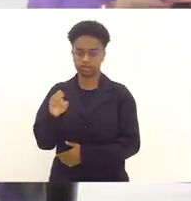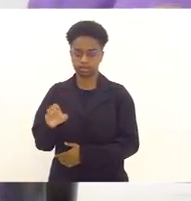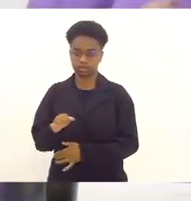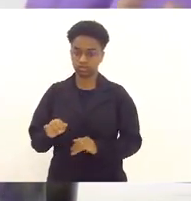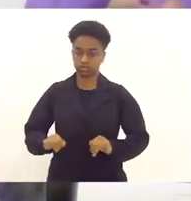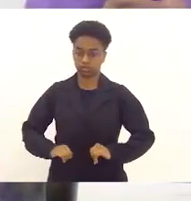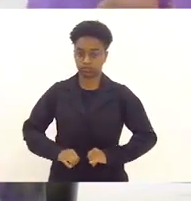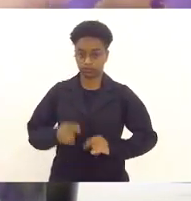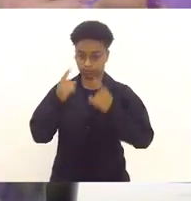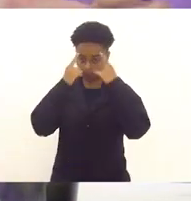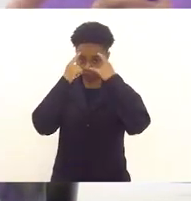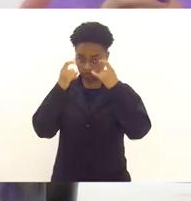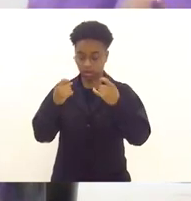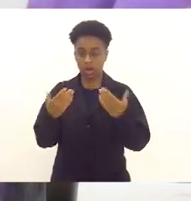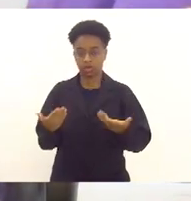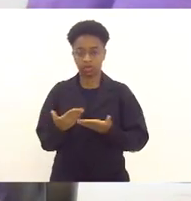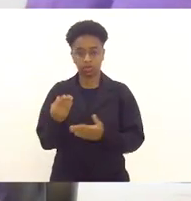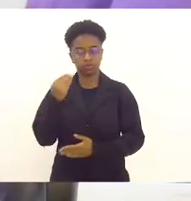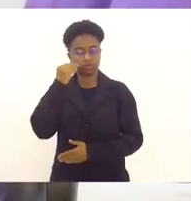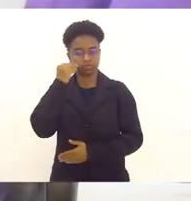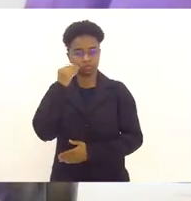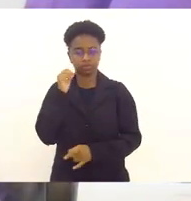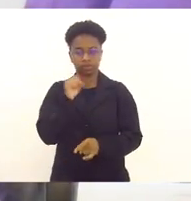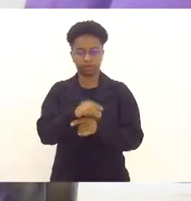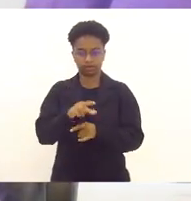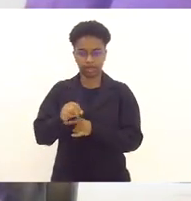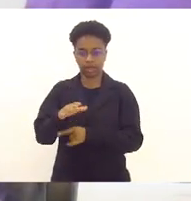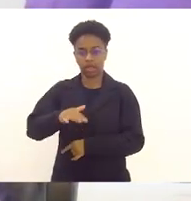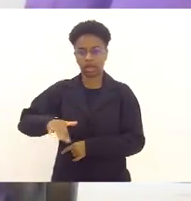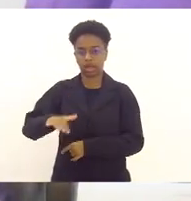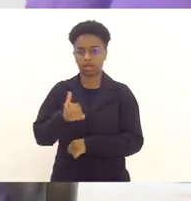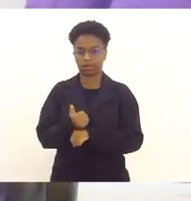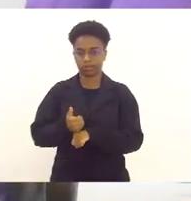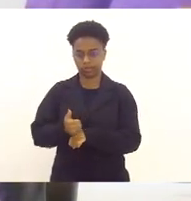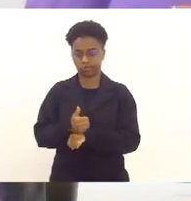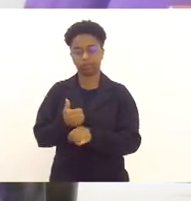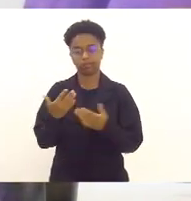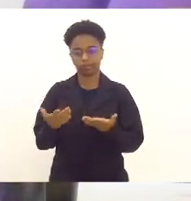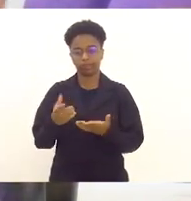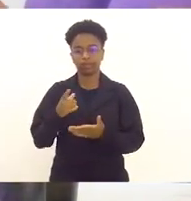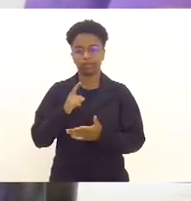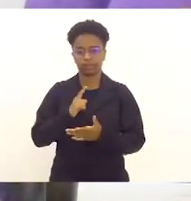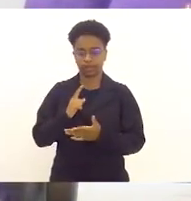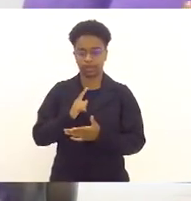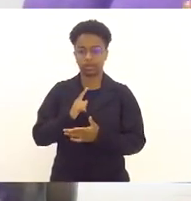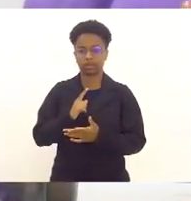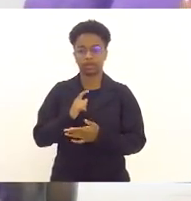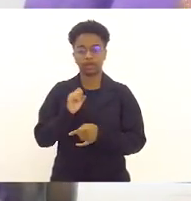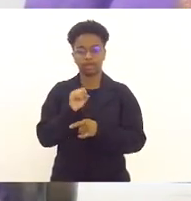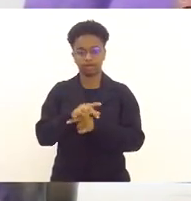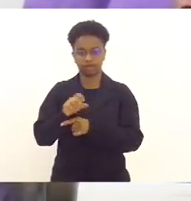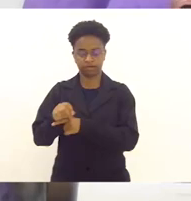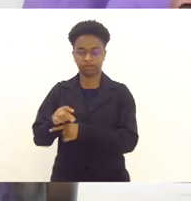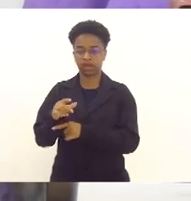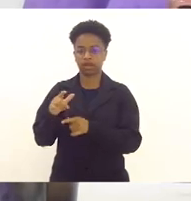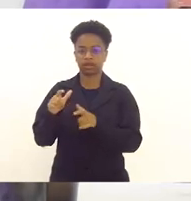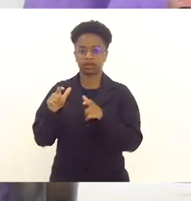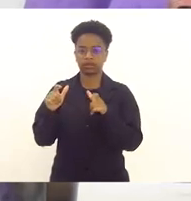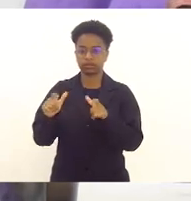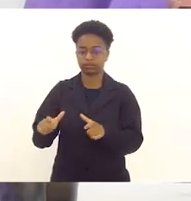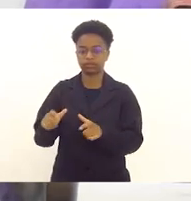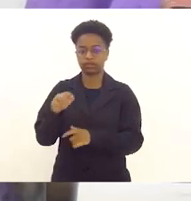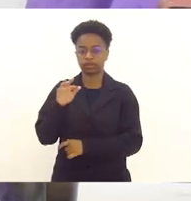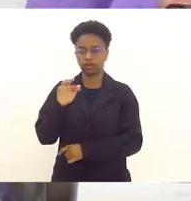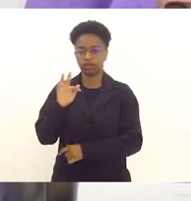violência está buscando uma vaga no campo profissional ela tem acesso a vaga da Faetec é